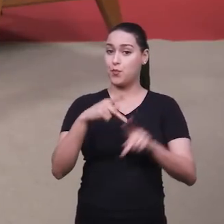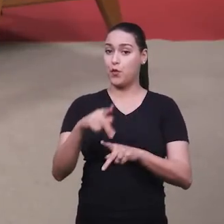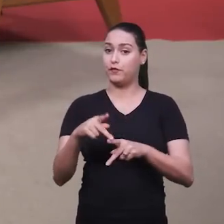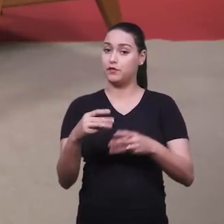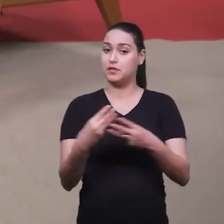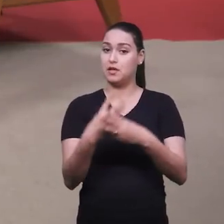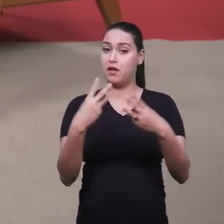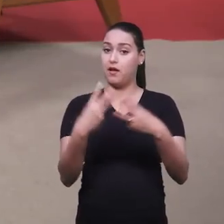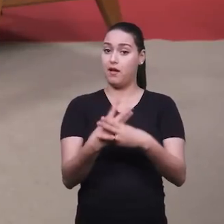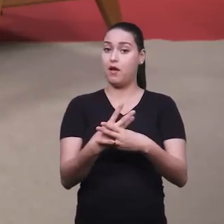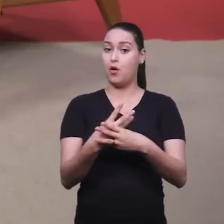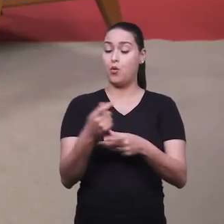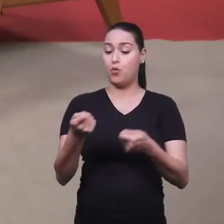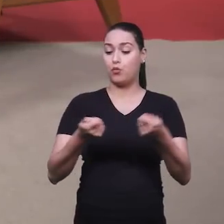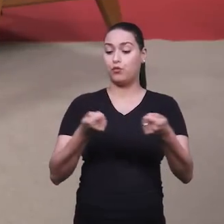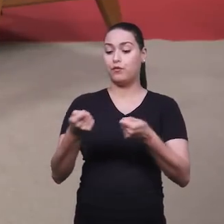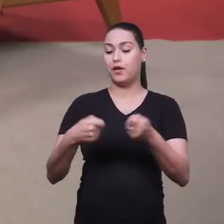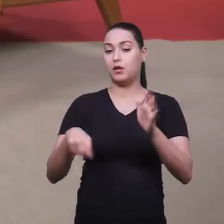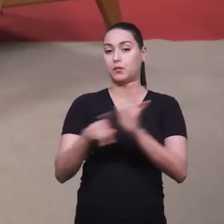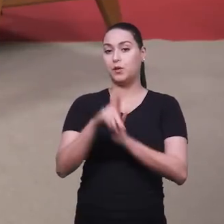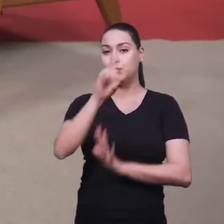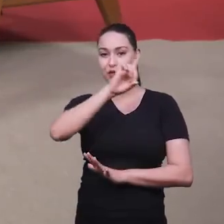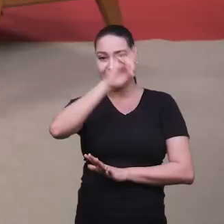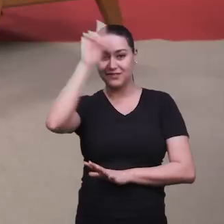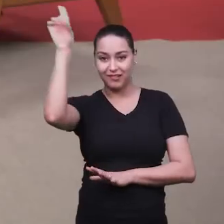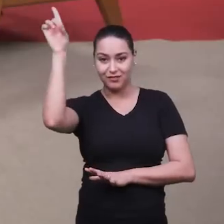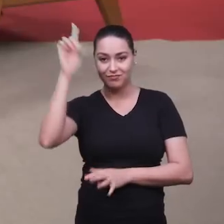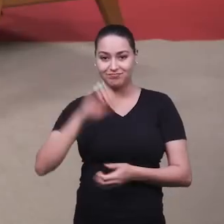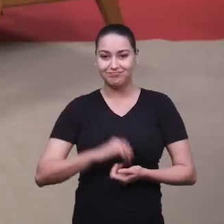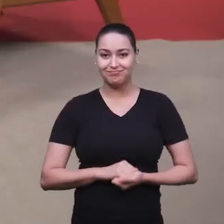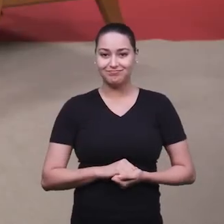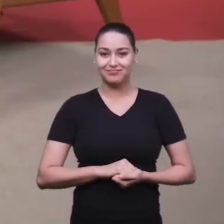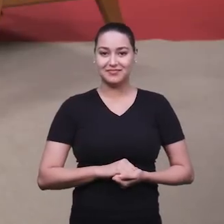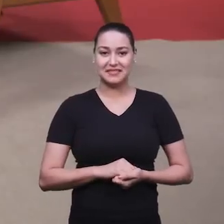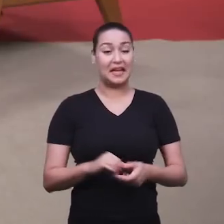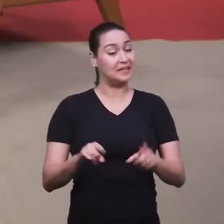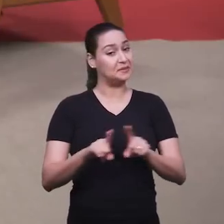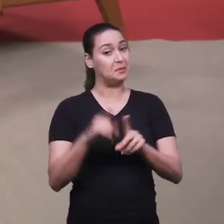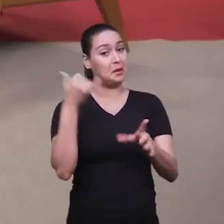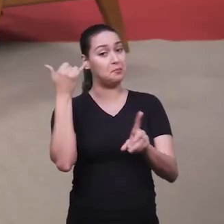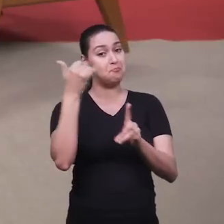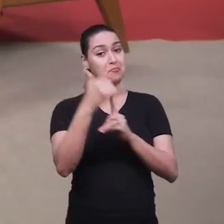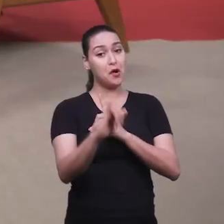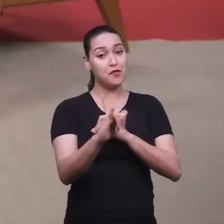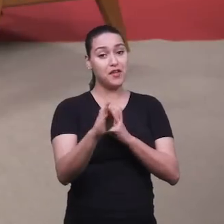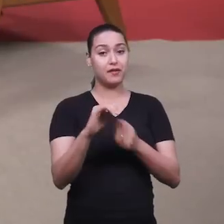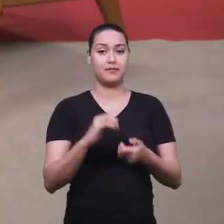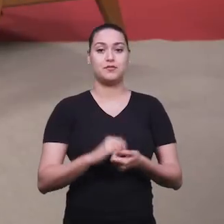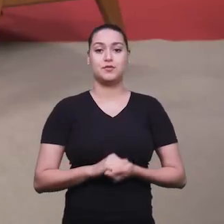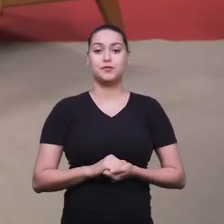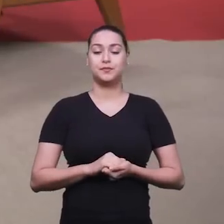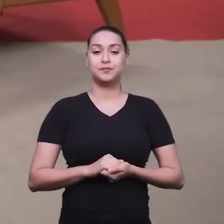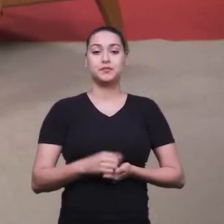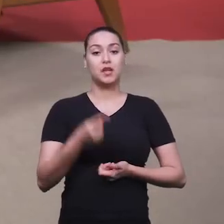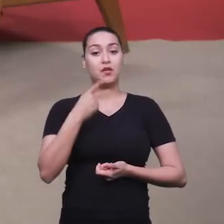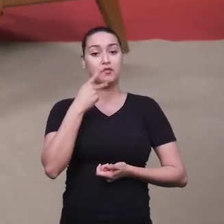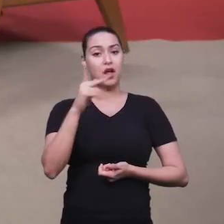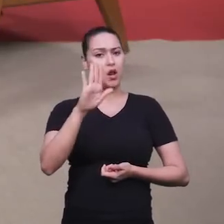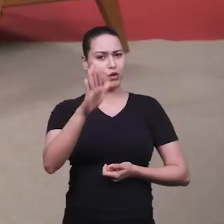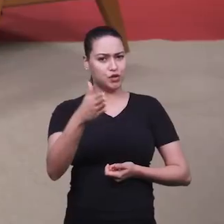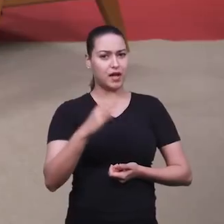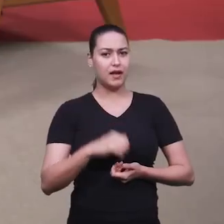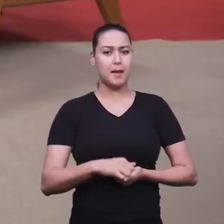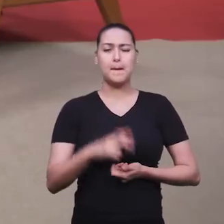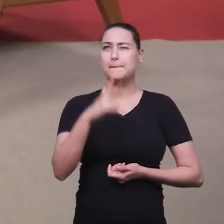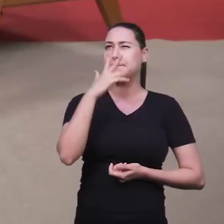ali no caso do povo de Israel, é o governo de Deus. Né? Exatamente. Bom, Agora, fala, Daniel. tudo isso é um aspecto profético, né? Claro.